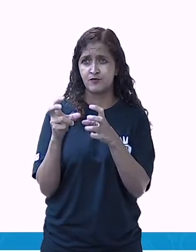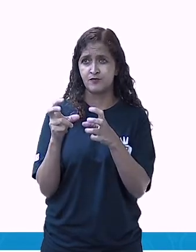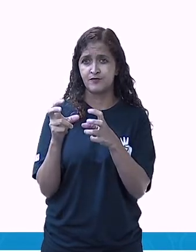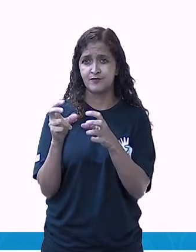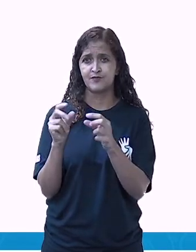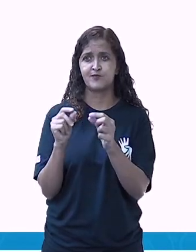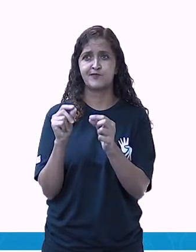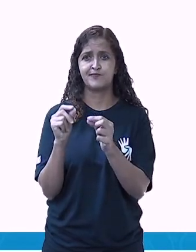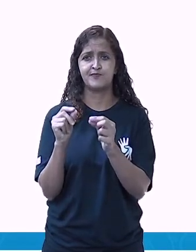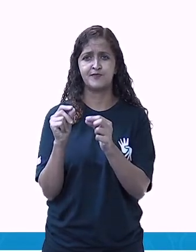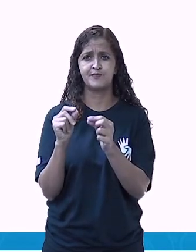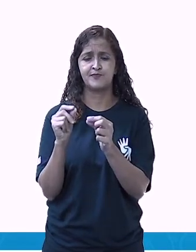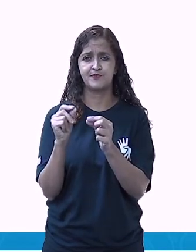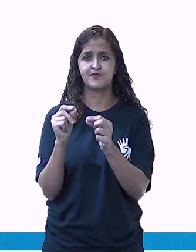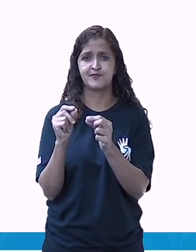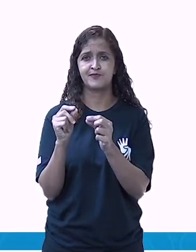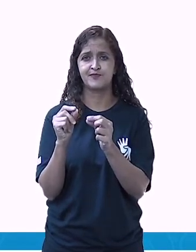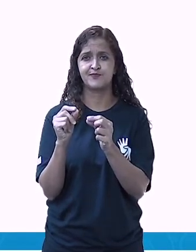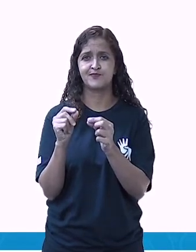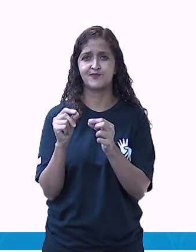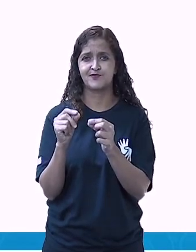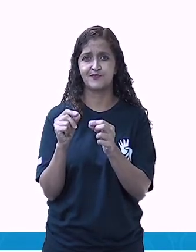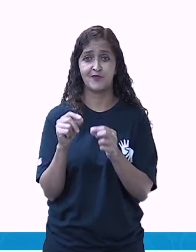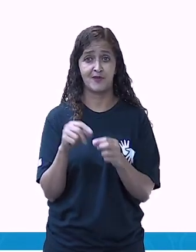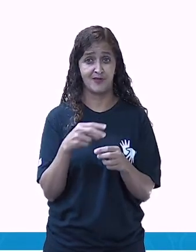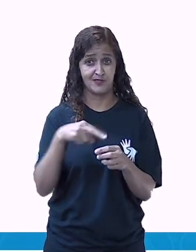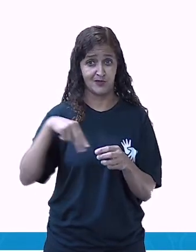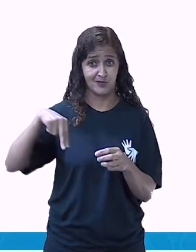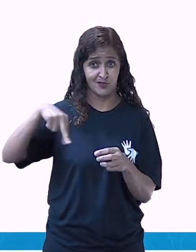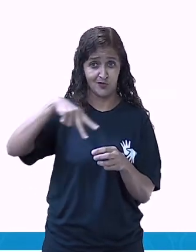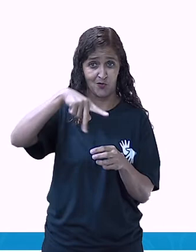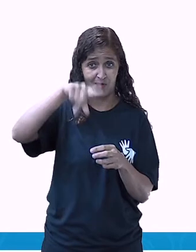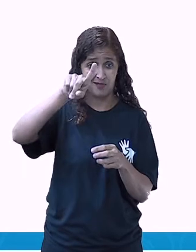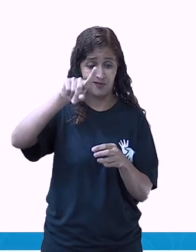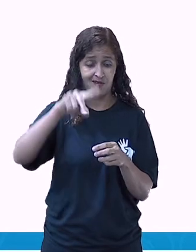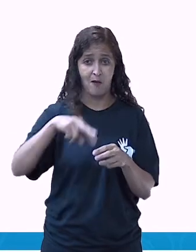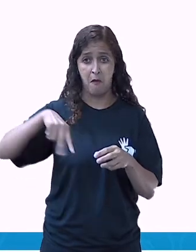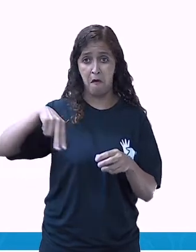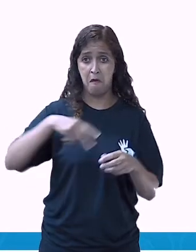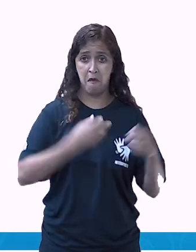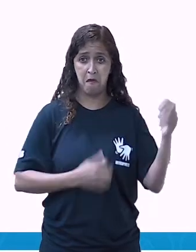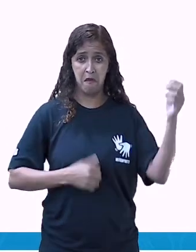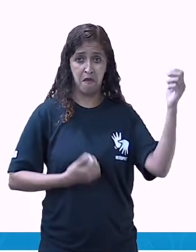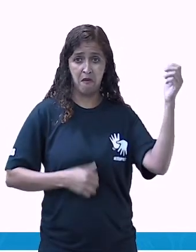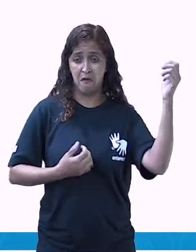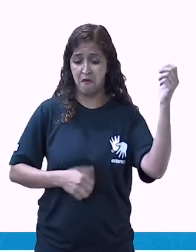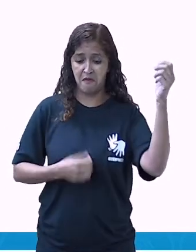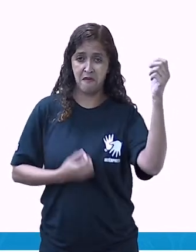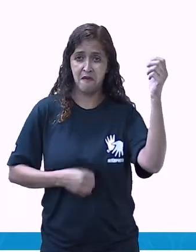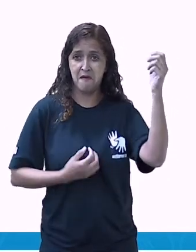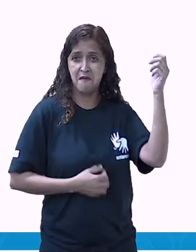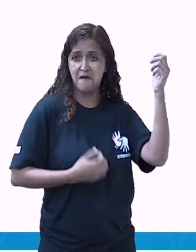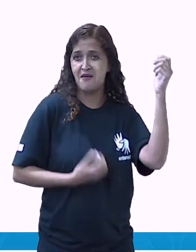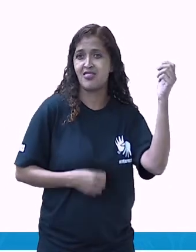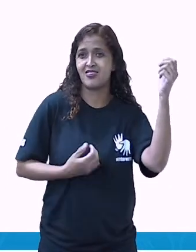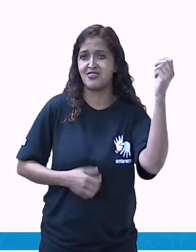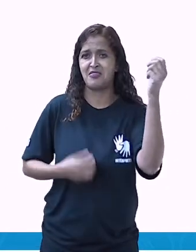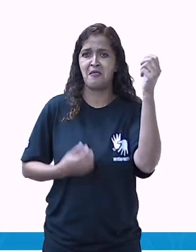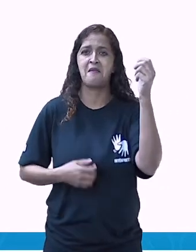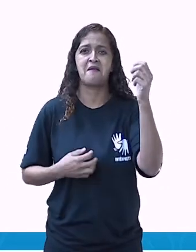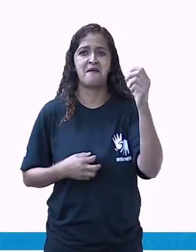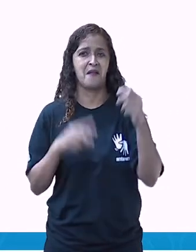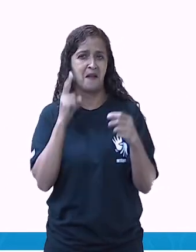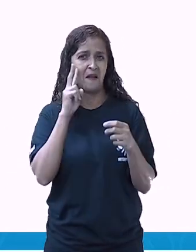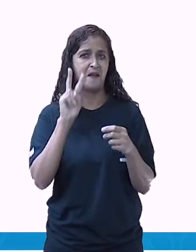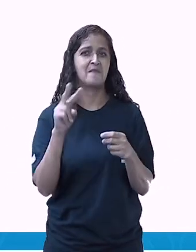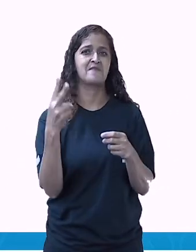Pessoal aí que, né, ia muito pro forró, muito dançar, não é isso? Falou de par, lembra de 2, não